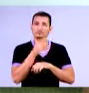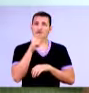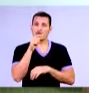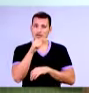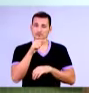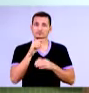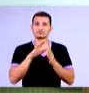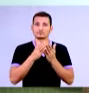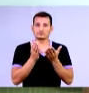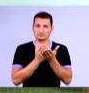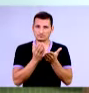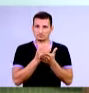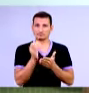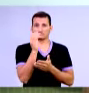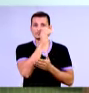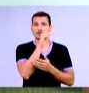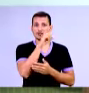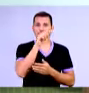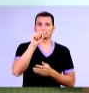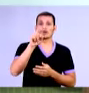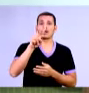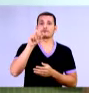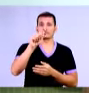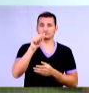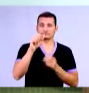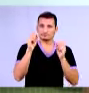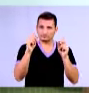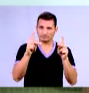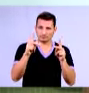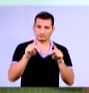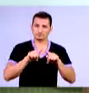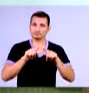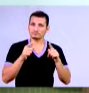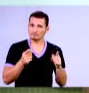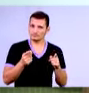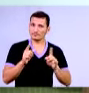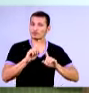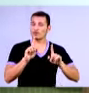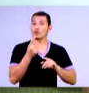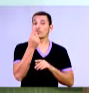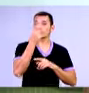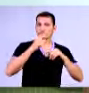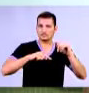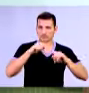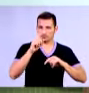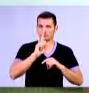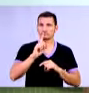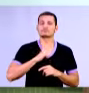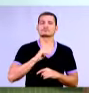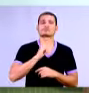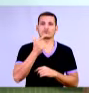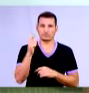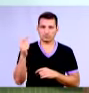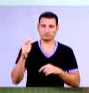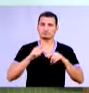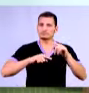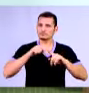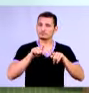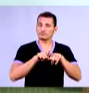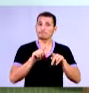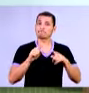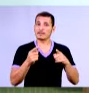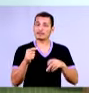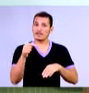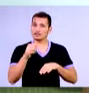será postado lá no ambiente virtual, tá? Mas não será o único material, nós teremos outros materiais. Mas essa